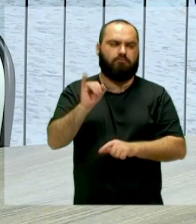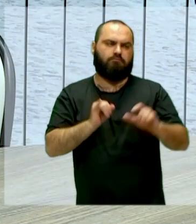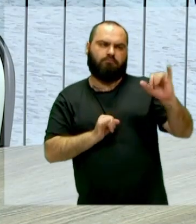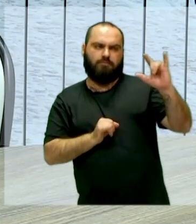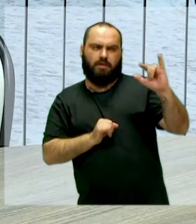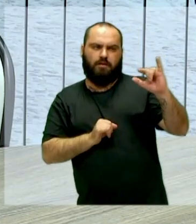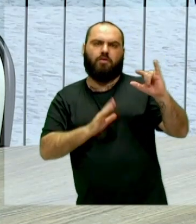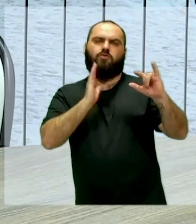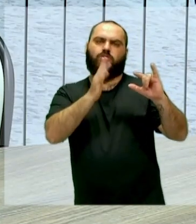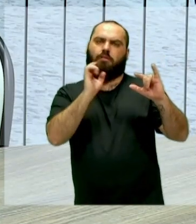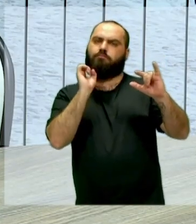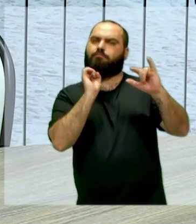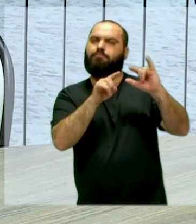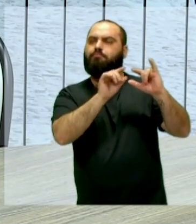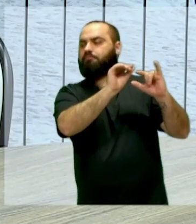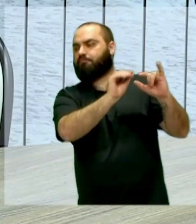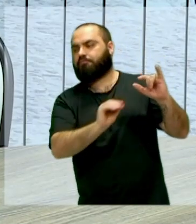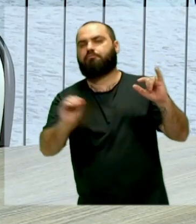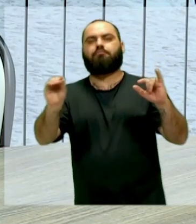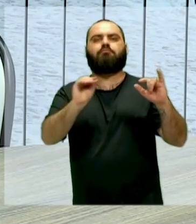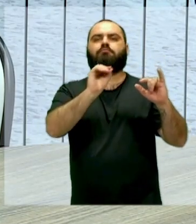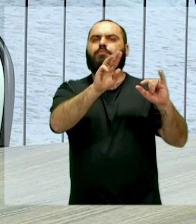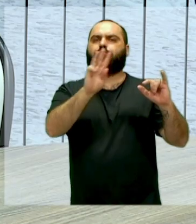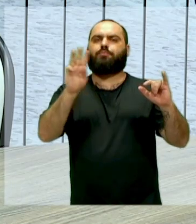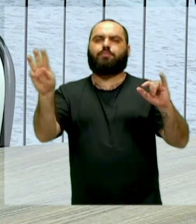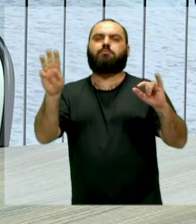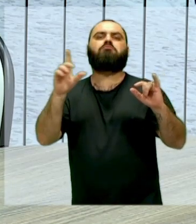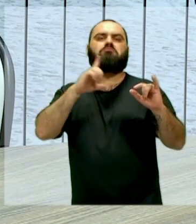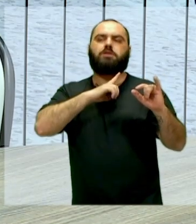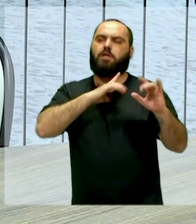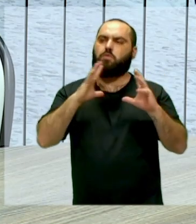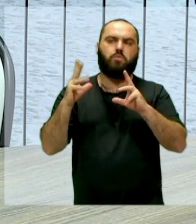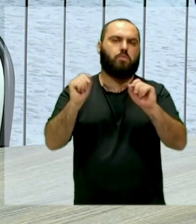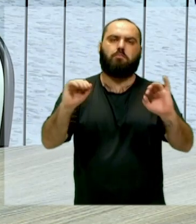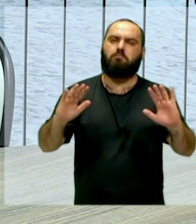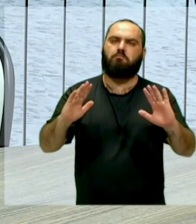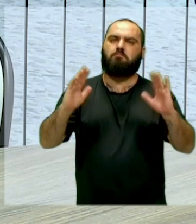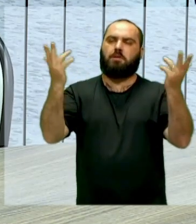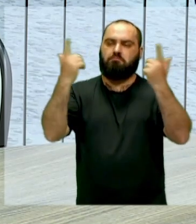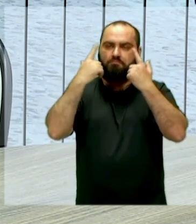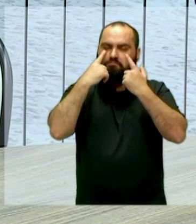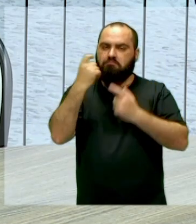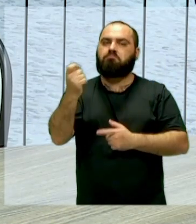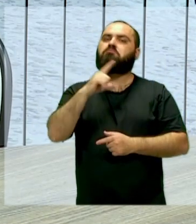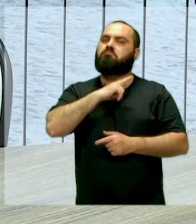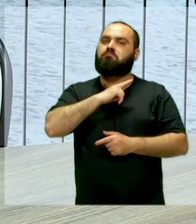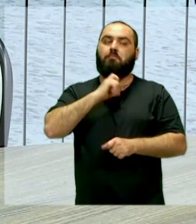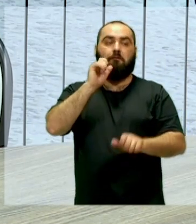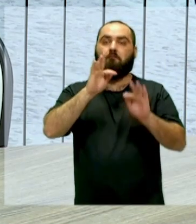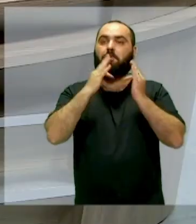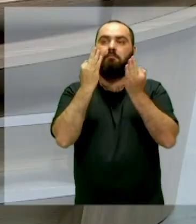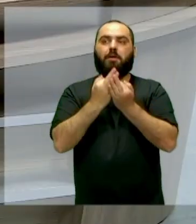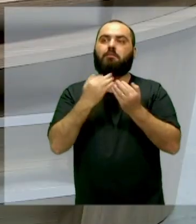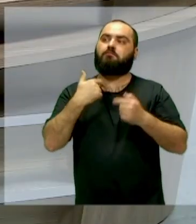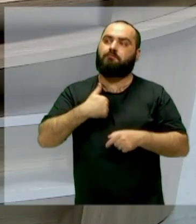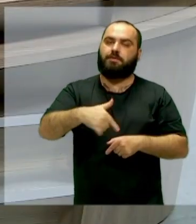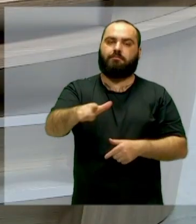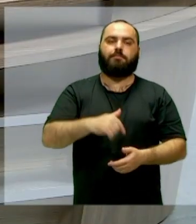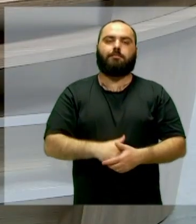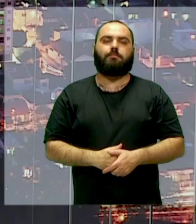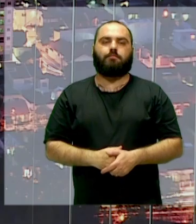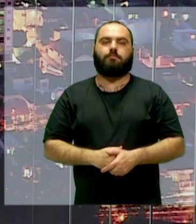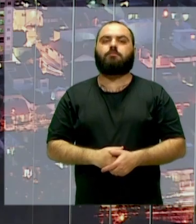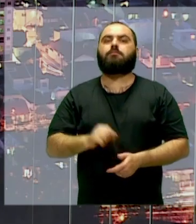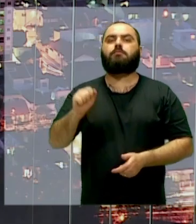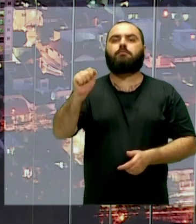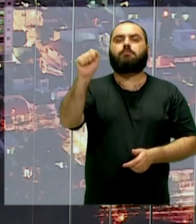o site tem lá o link da Bill com todos os eventos tem bastante coisa interessante para toda a família né então então repete aí o